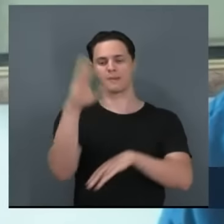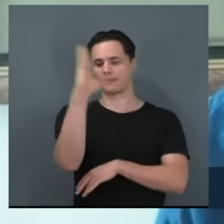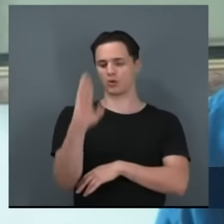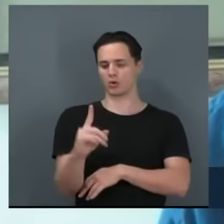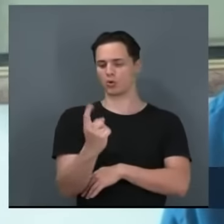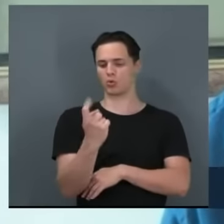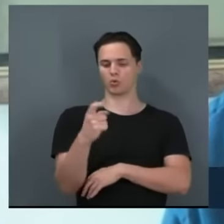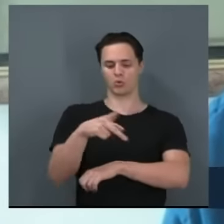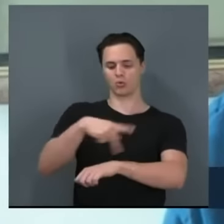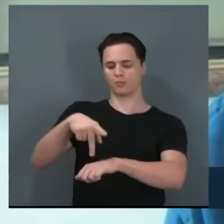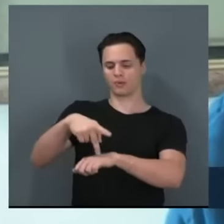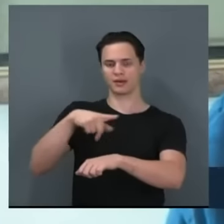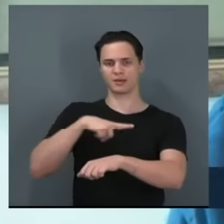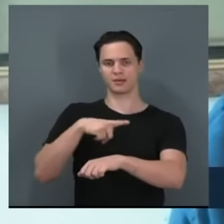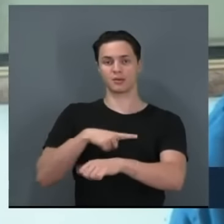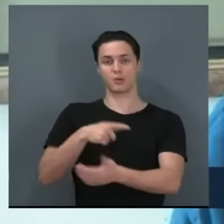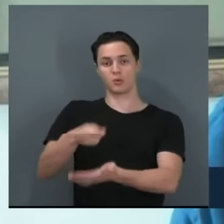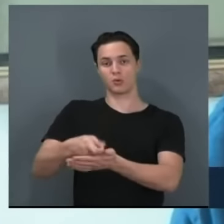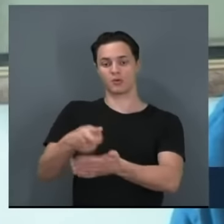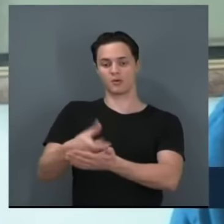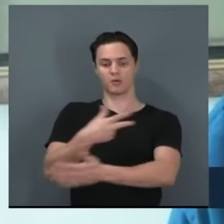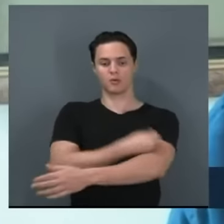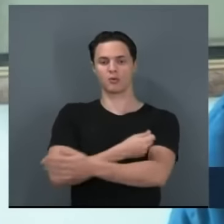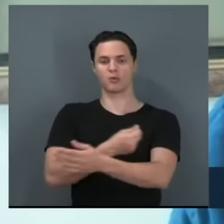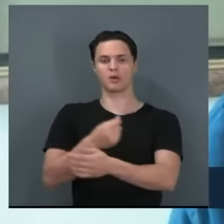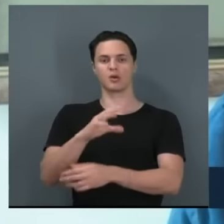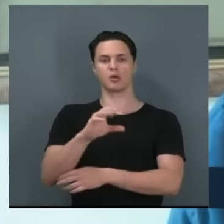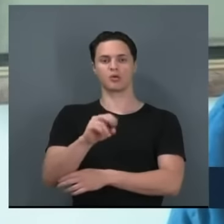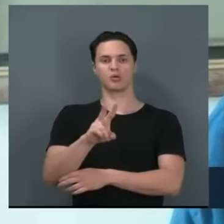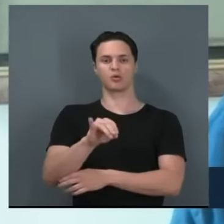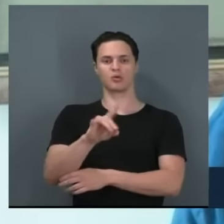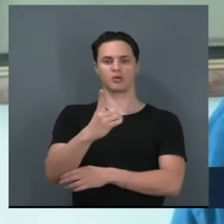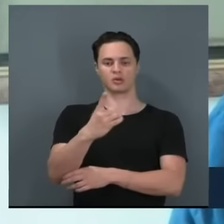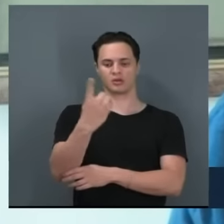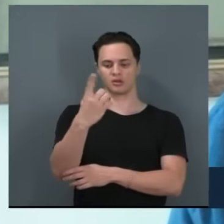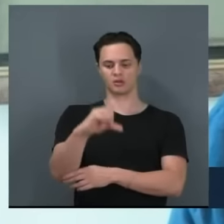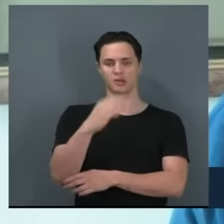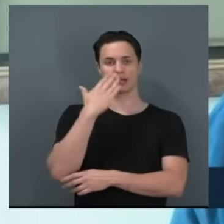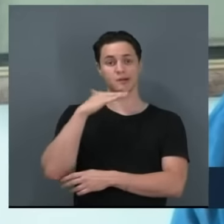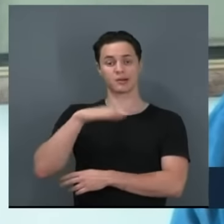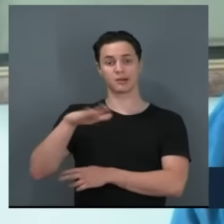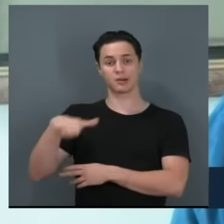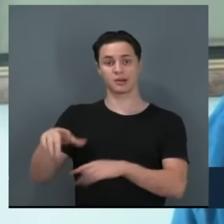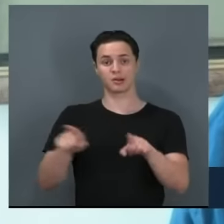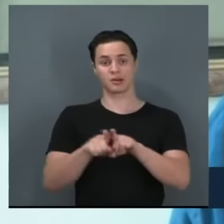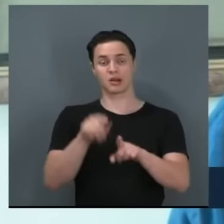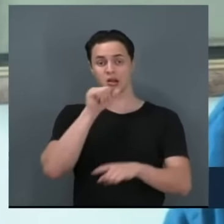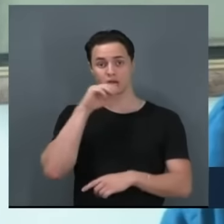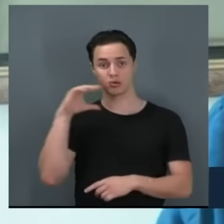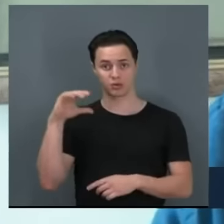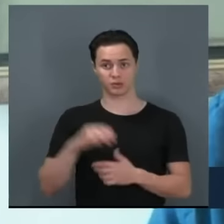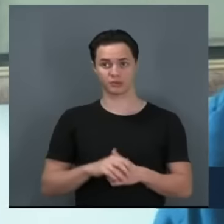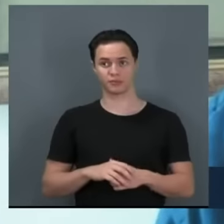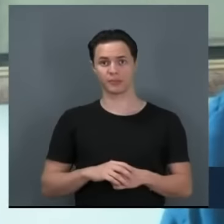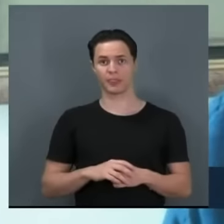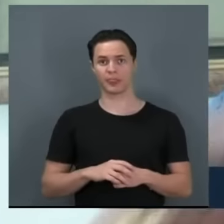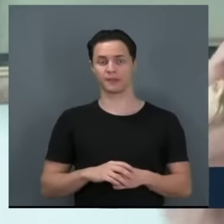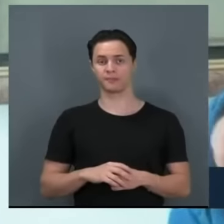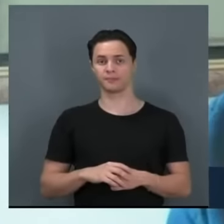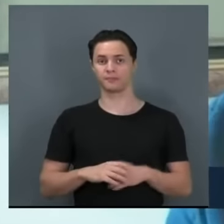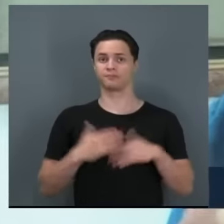país a exigir vacinação contra a Covid-19 de crianças e adolescentes.